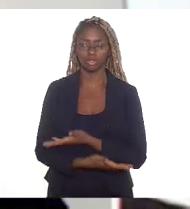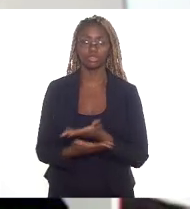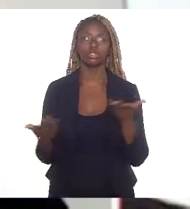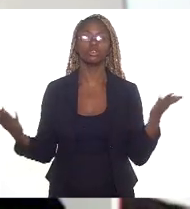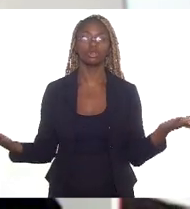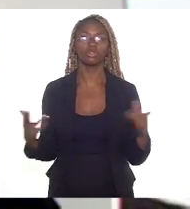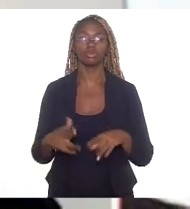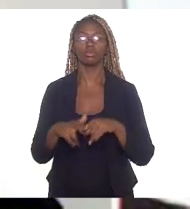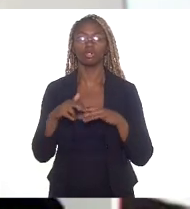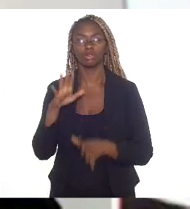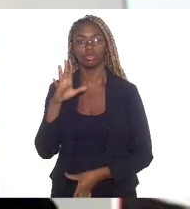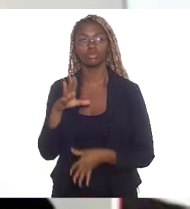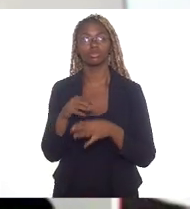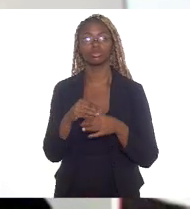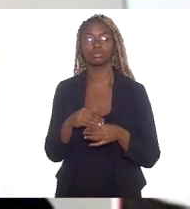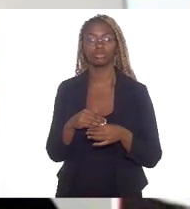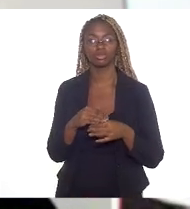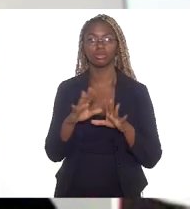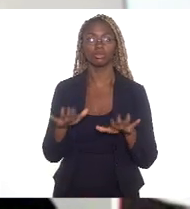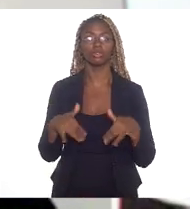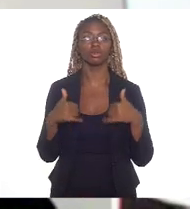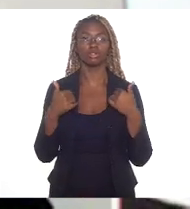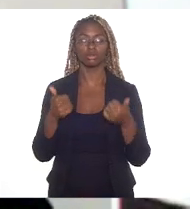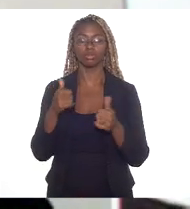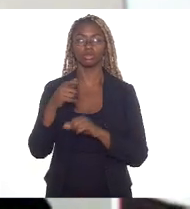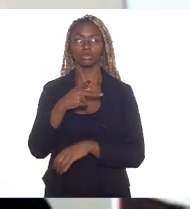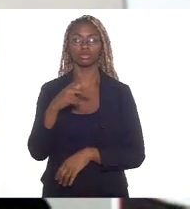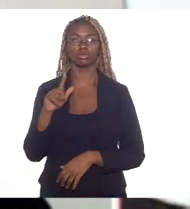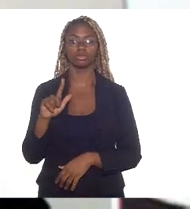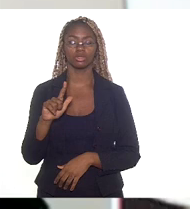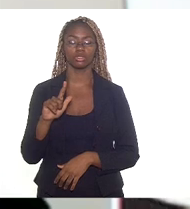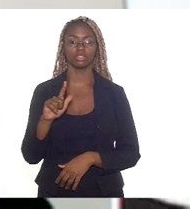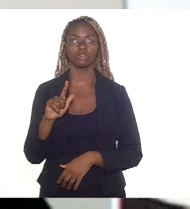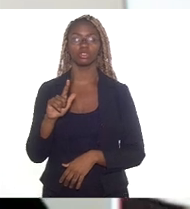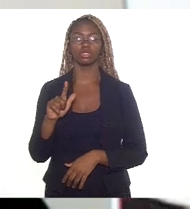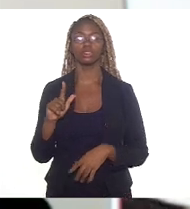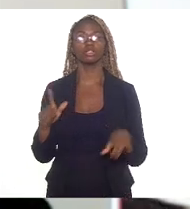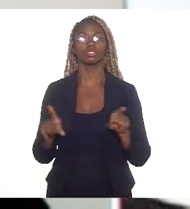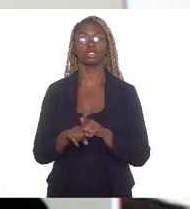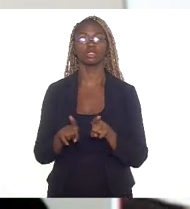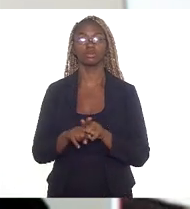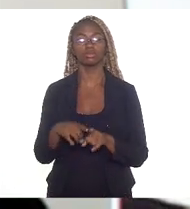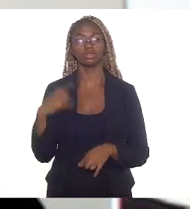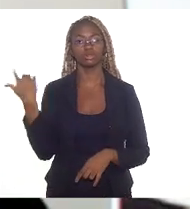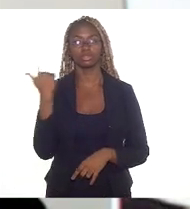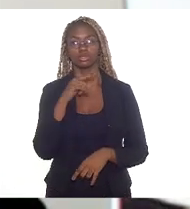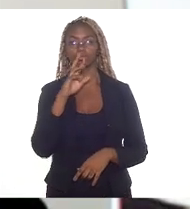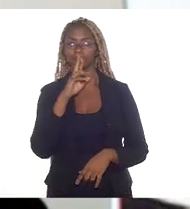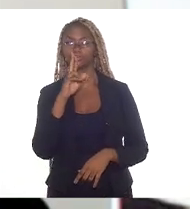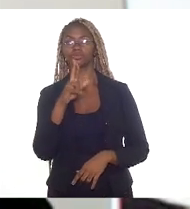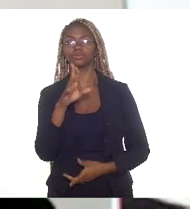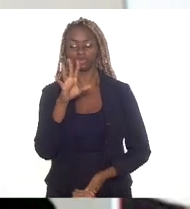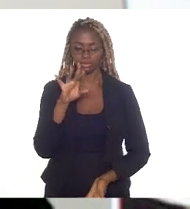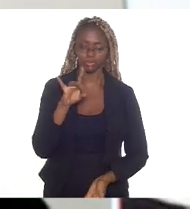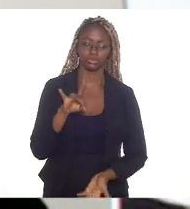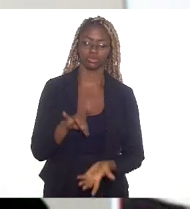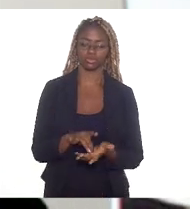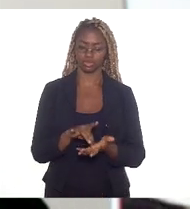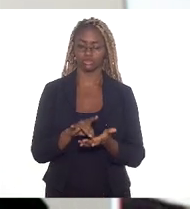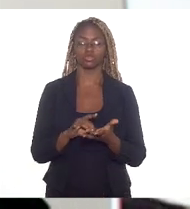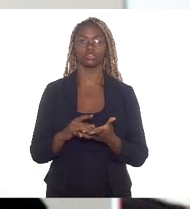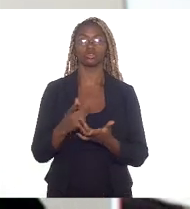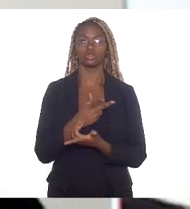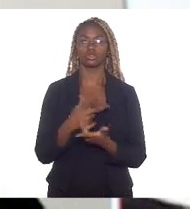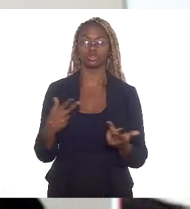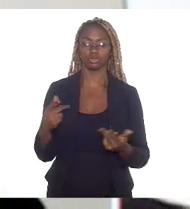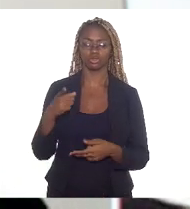que contribuíram com o aperfeiçoamento desse projeto para que ele conseguisse dar uma resposta, de fato, a essas questões